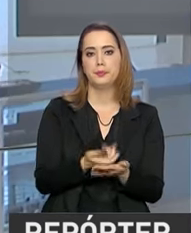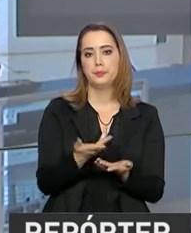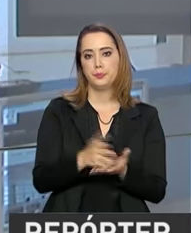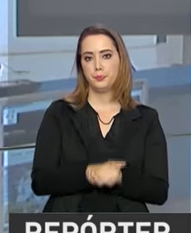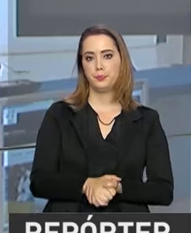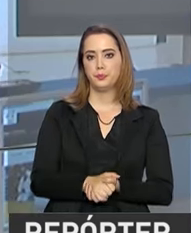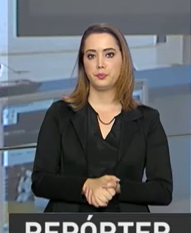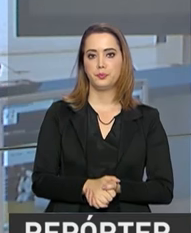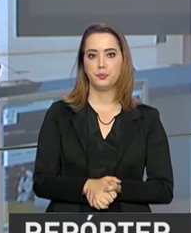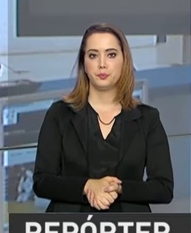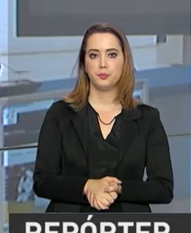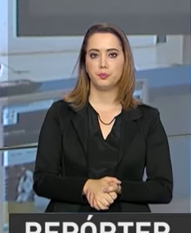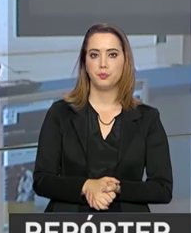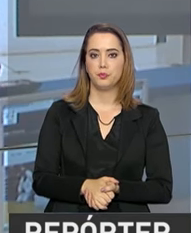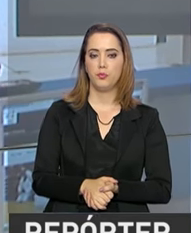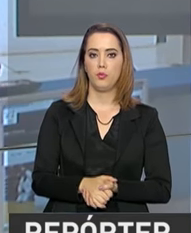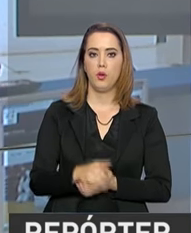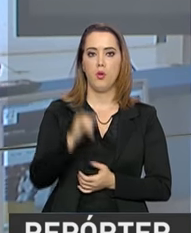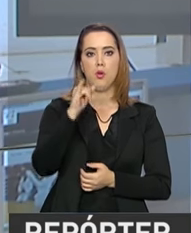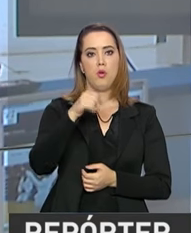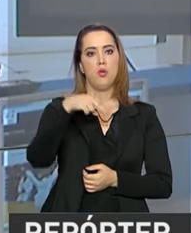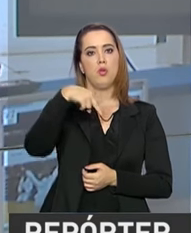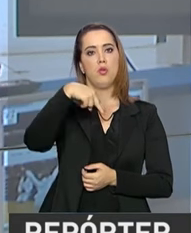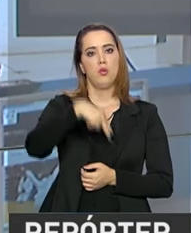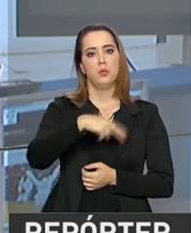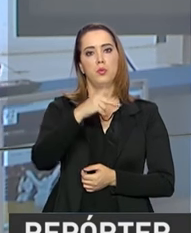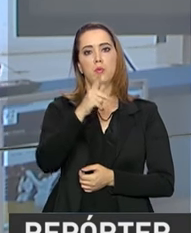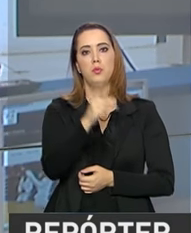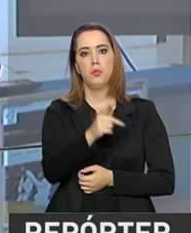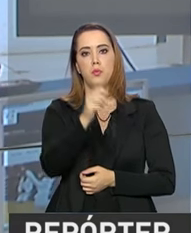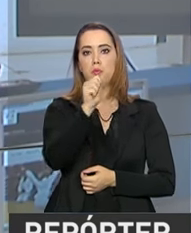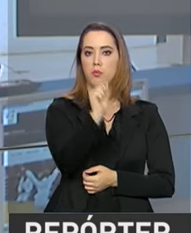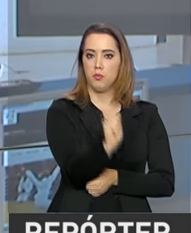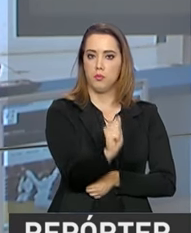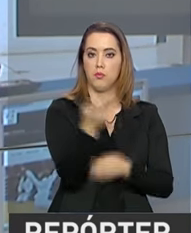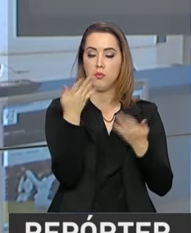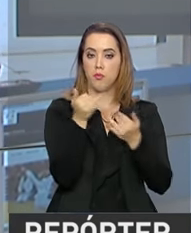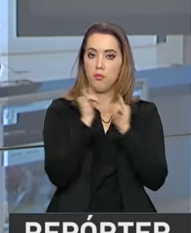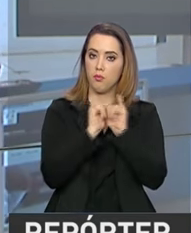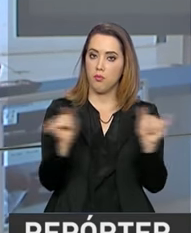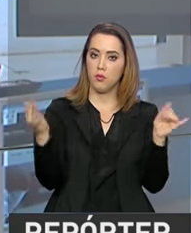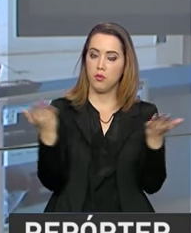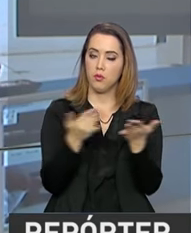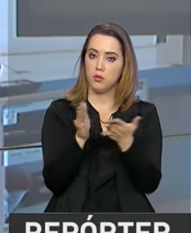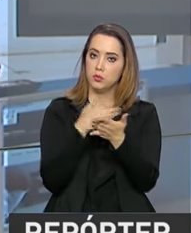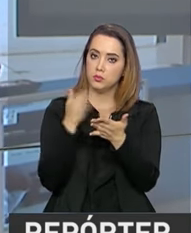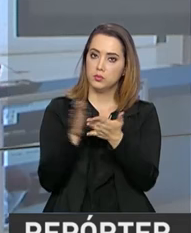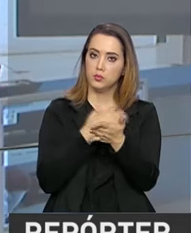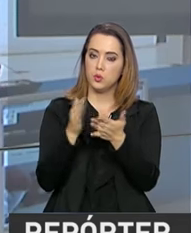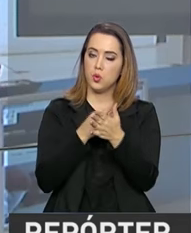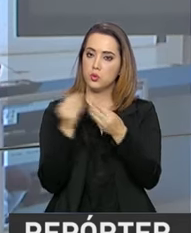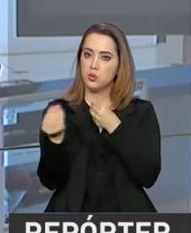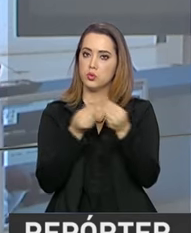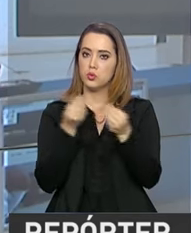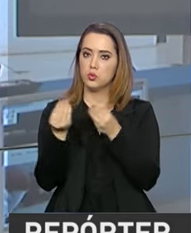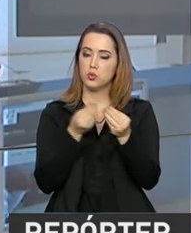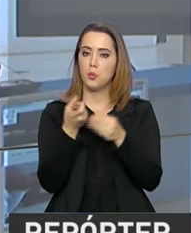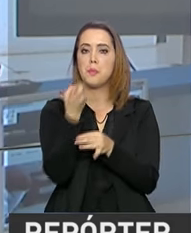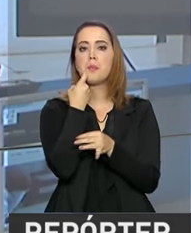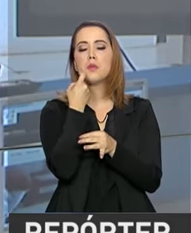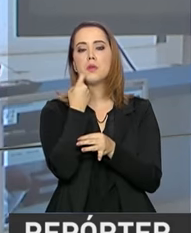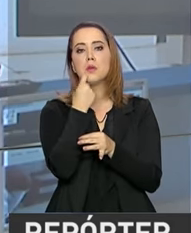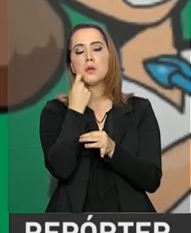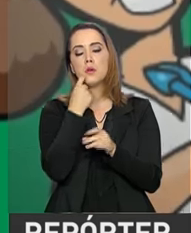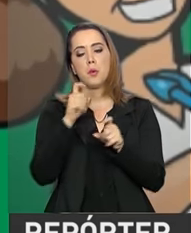o instituto nacional de pesquisas da amazônia lançou nesta terça feira uma cartilha sobre a criação de peixes voltada para pequenos